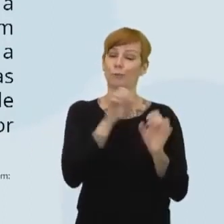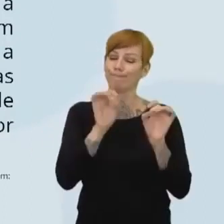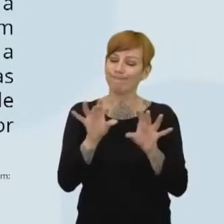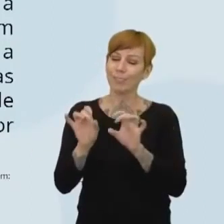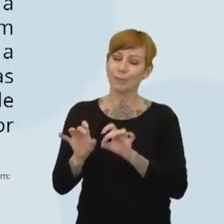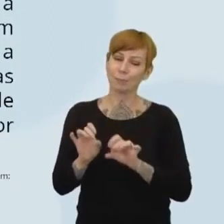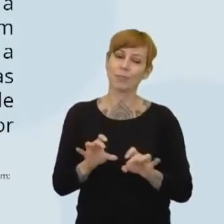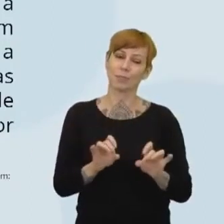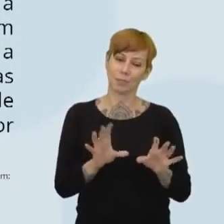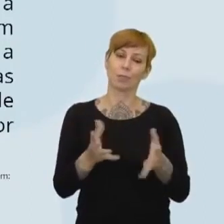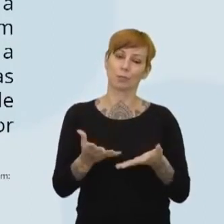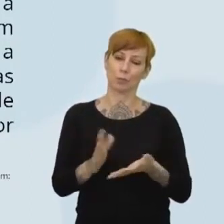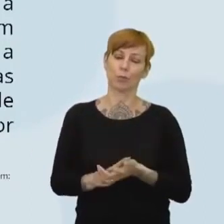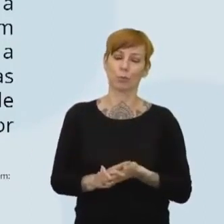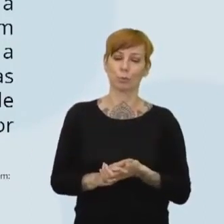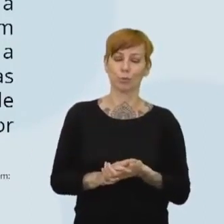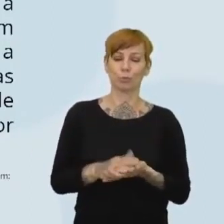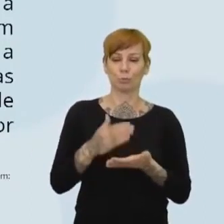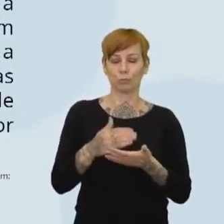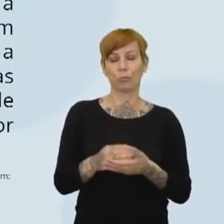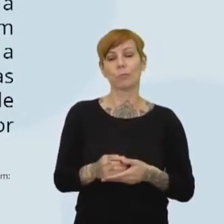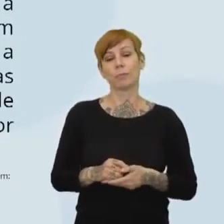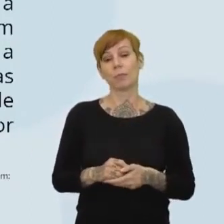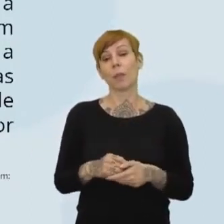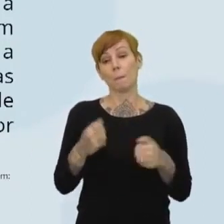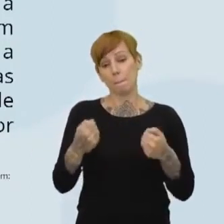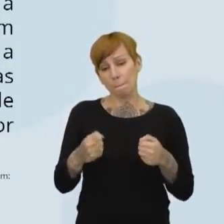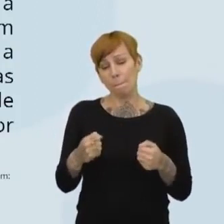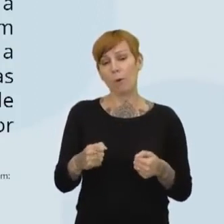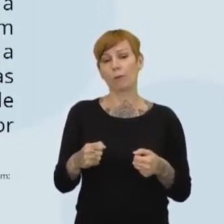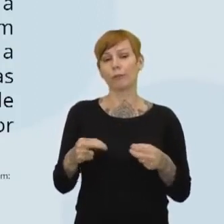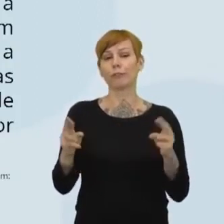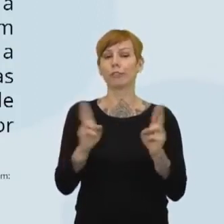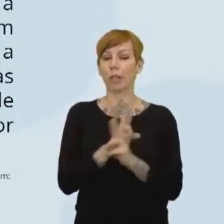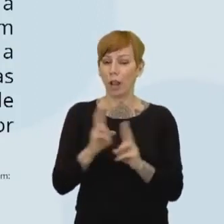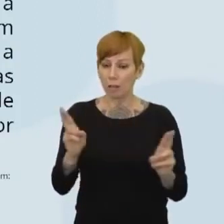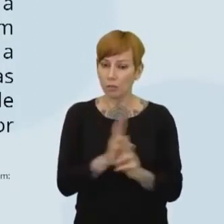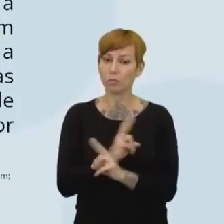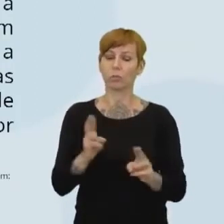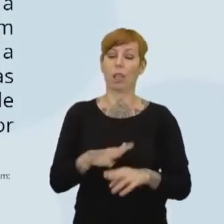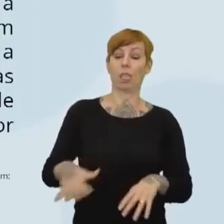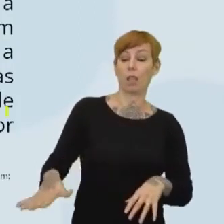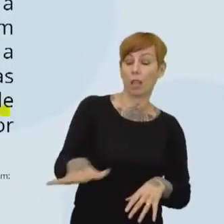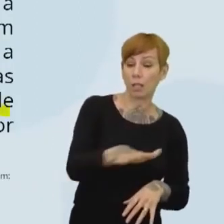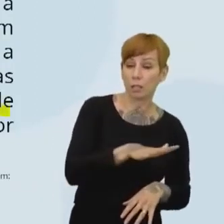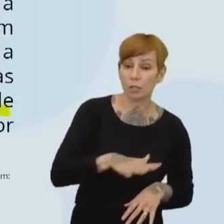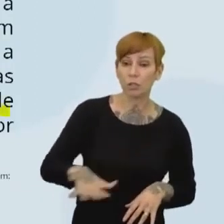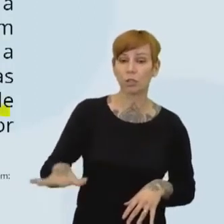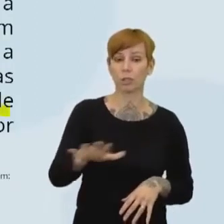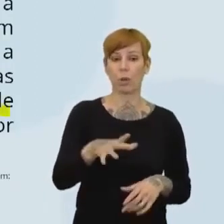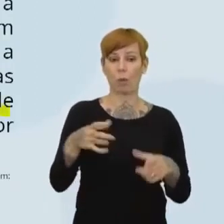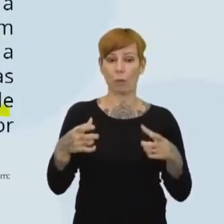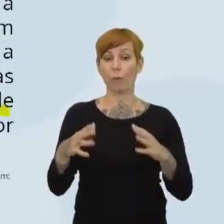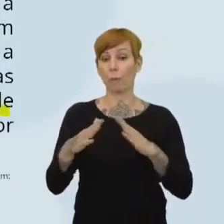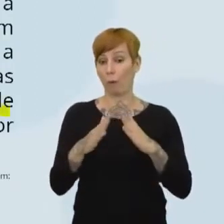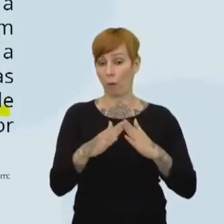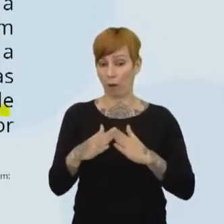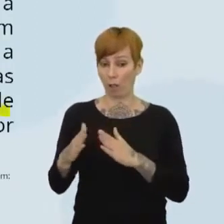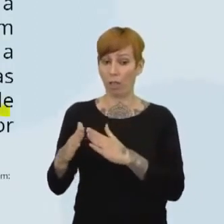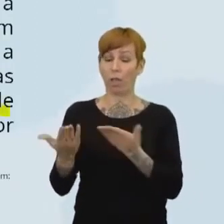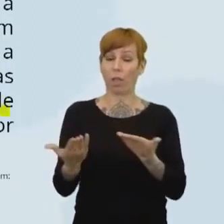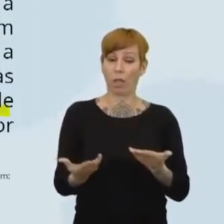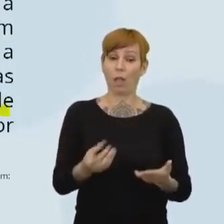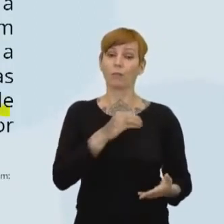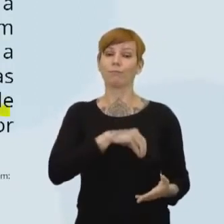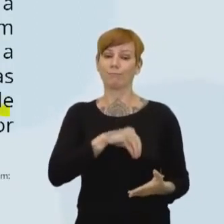relatando aí conforme a leitura, que pode estar relacionada ao quê? A região onde moram,